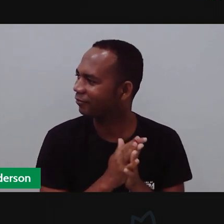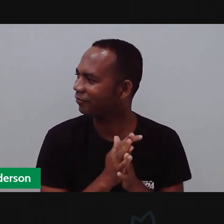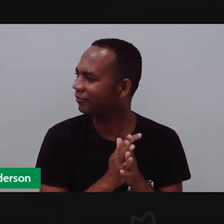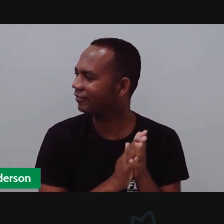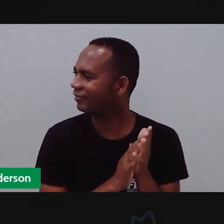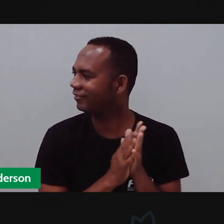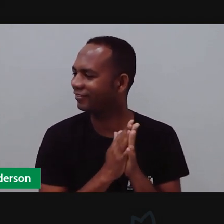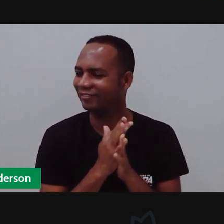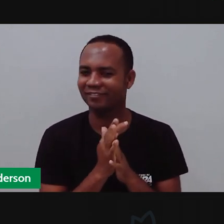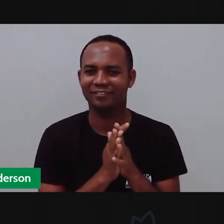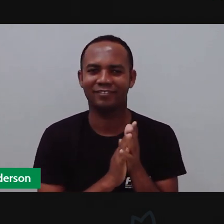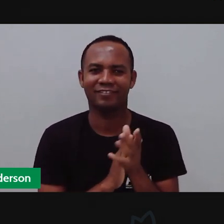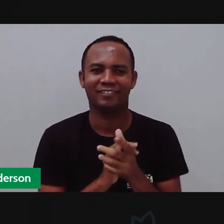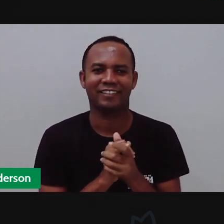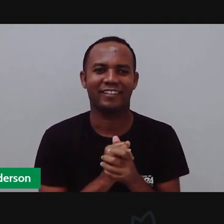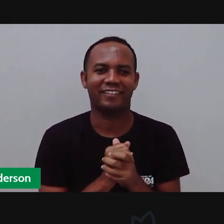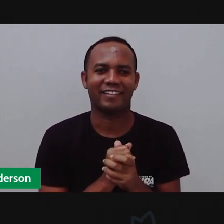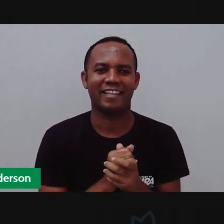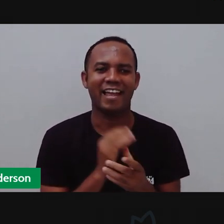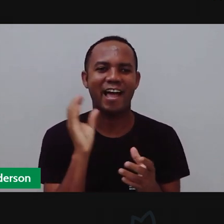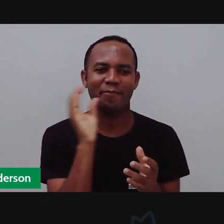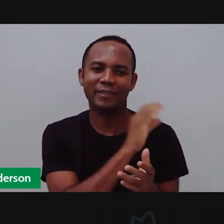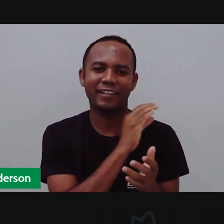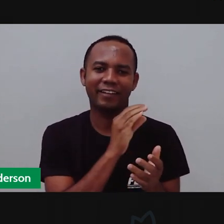tá bem, tá.